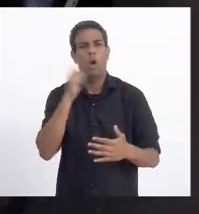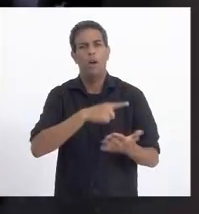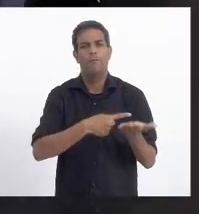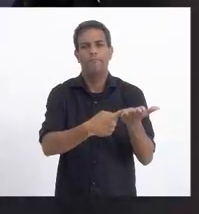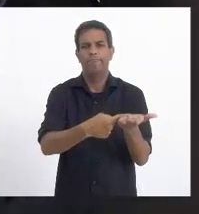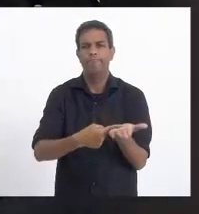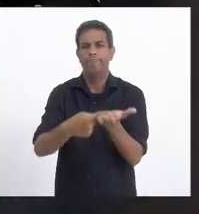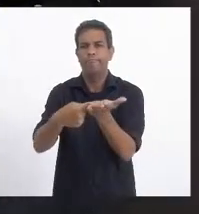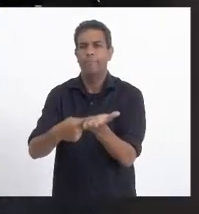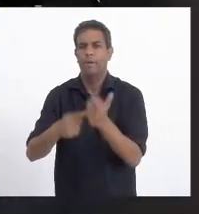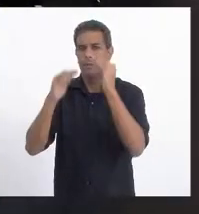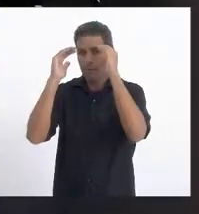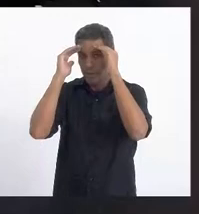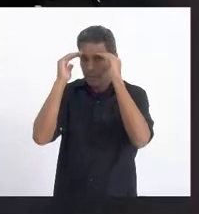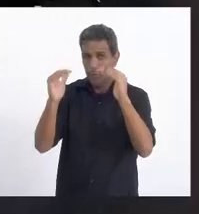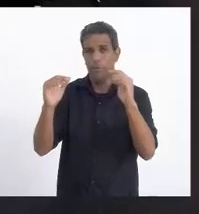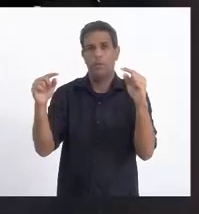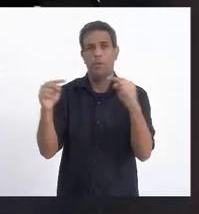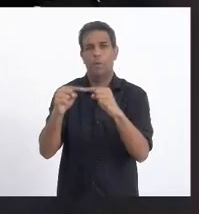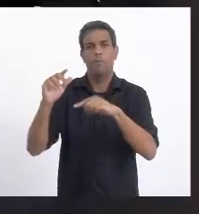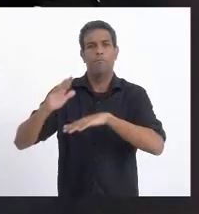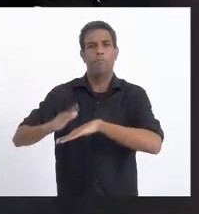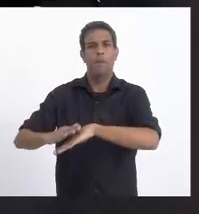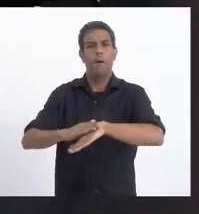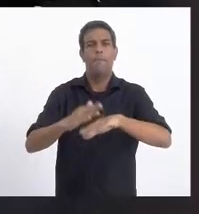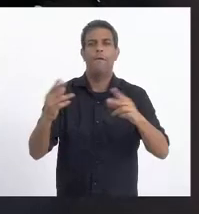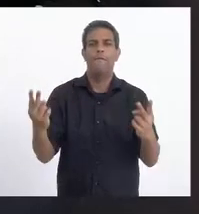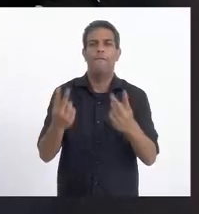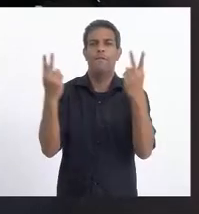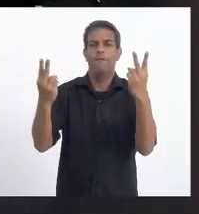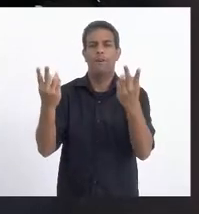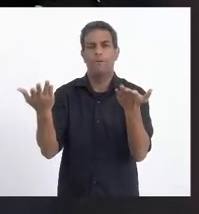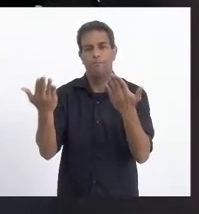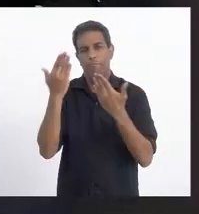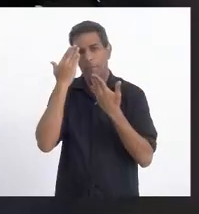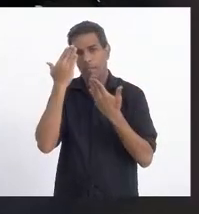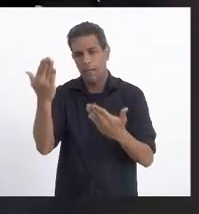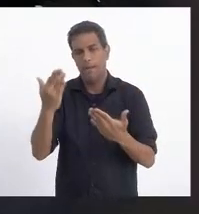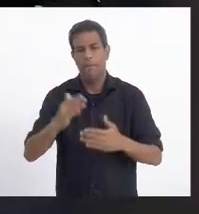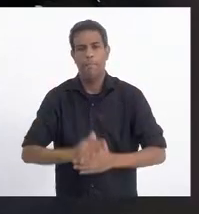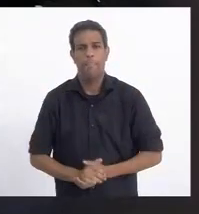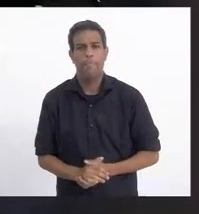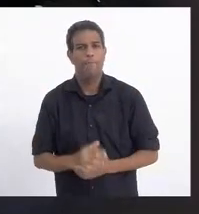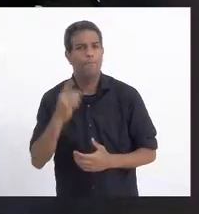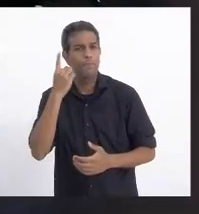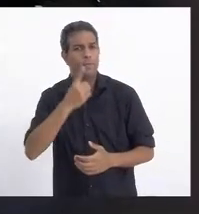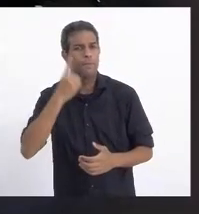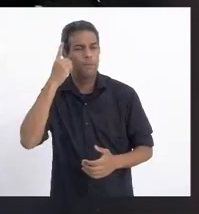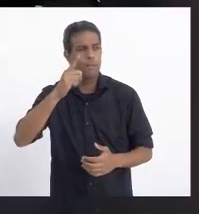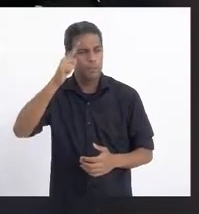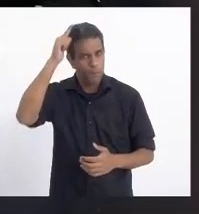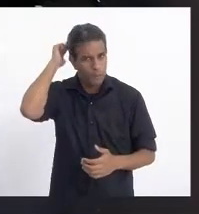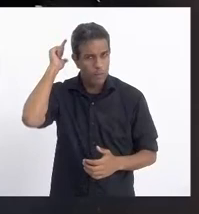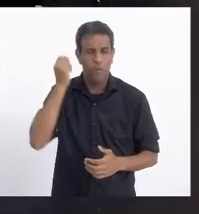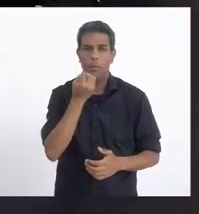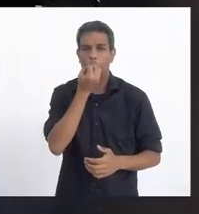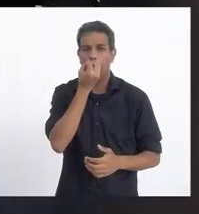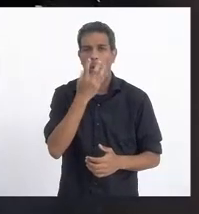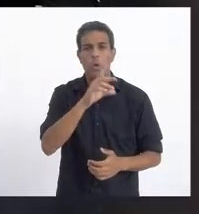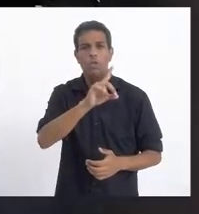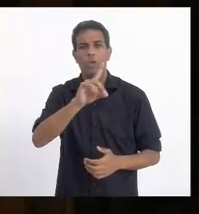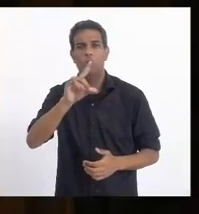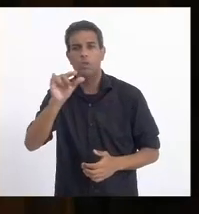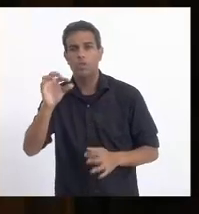participação um respeito ao Parlamento que vale a pena sempre lembrar Obrigado Deputado Luiz Paulo por favor Bom dia